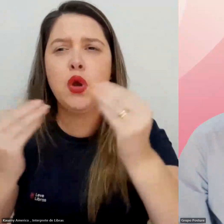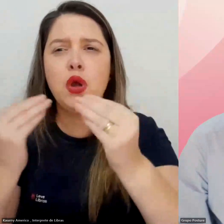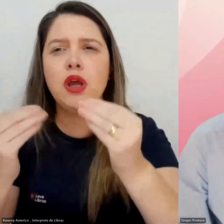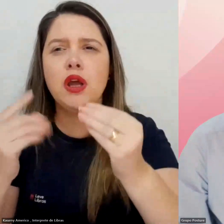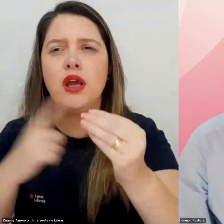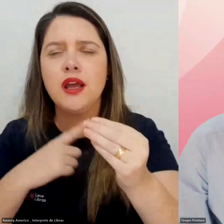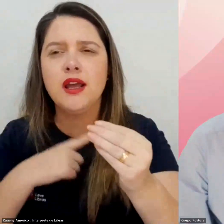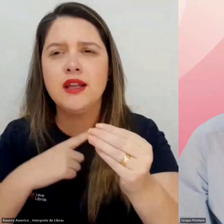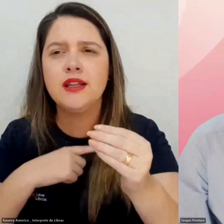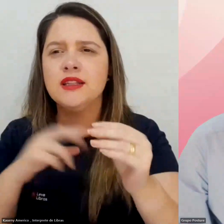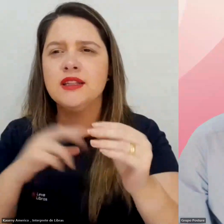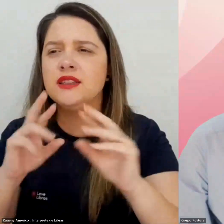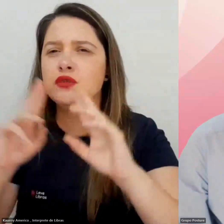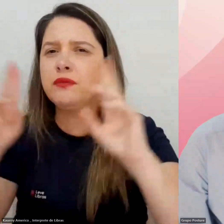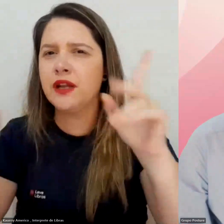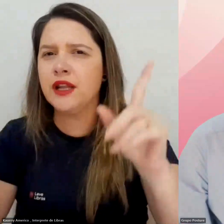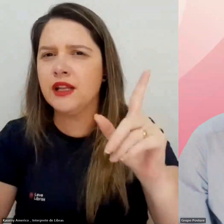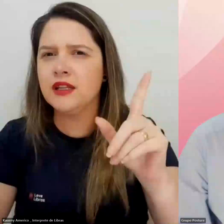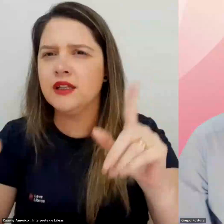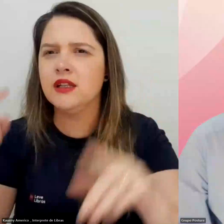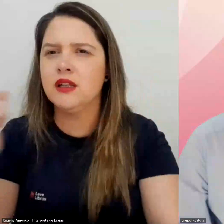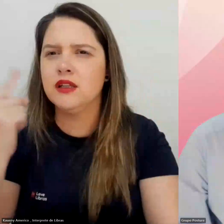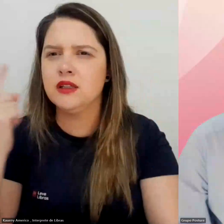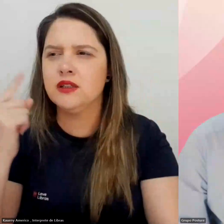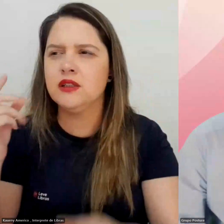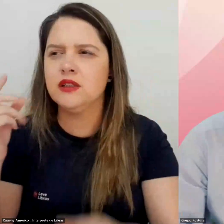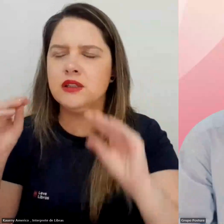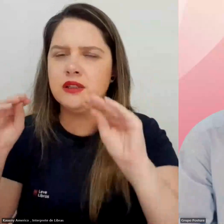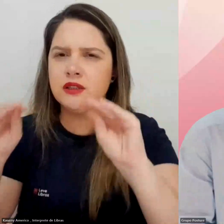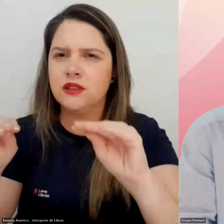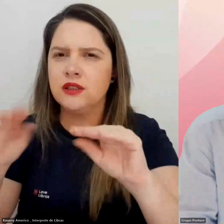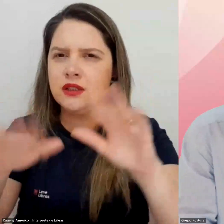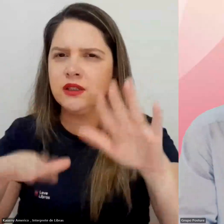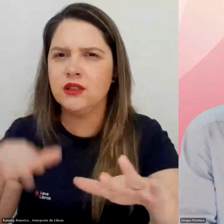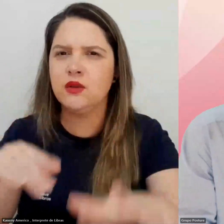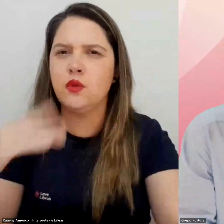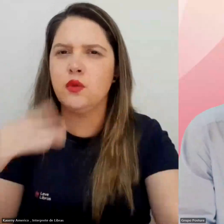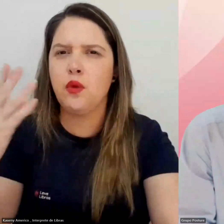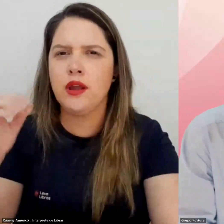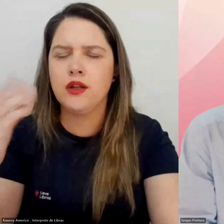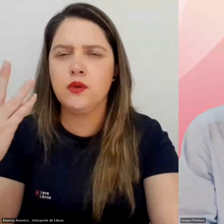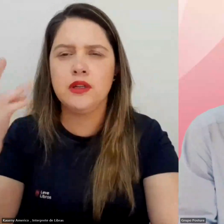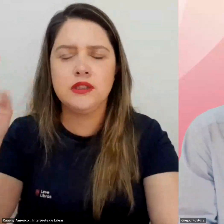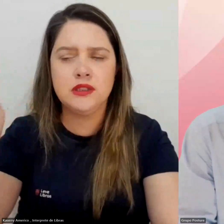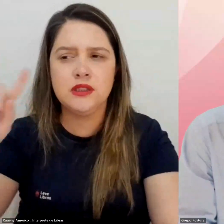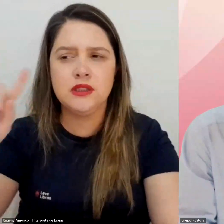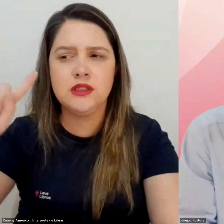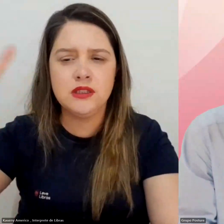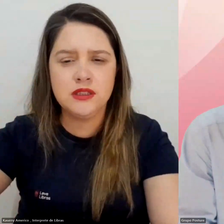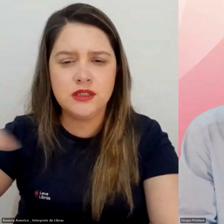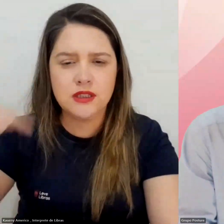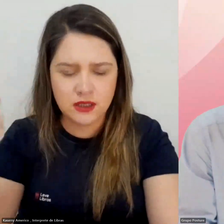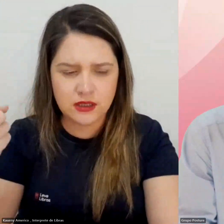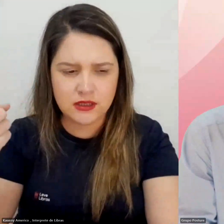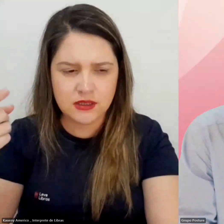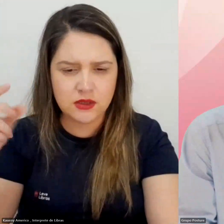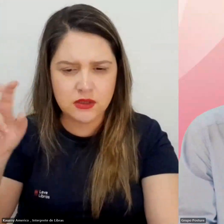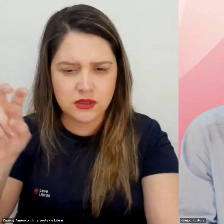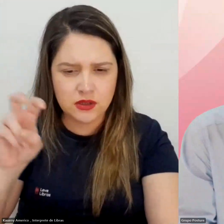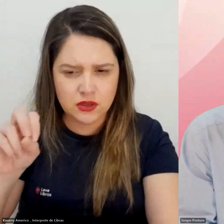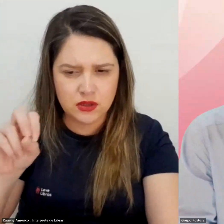diferente. Primeira vez quando ela estava mais ou menos 45 anos, e depois na 55 de novo ela